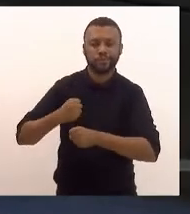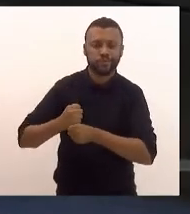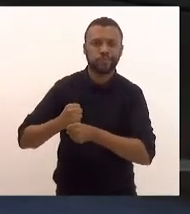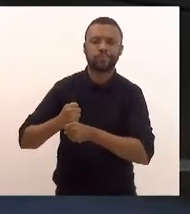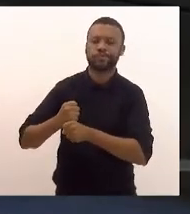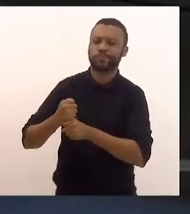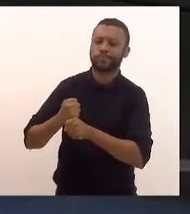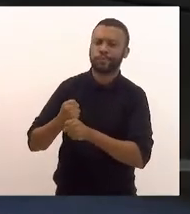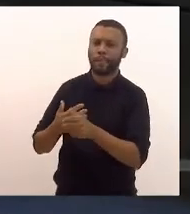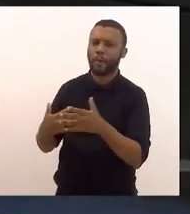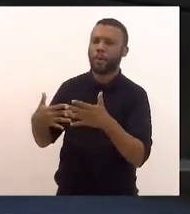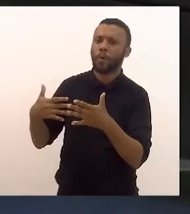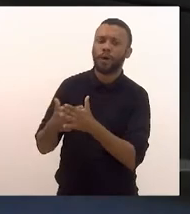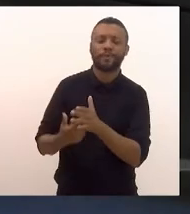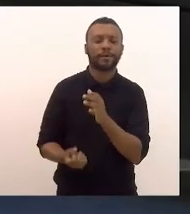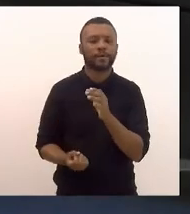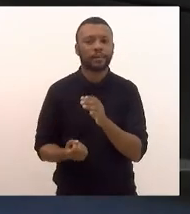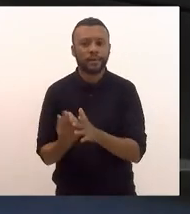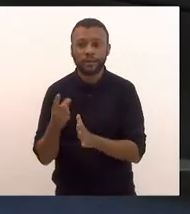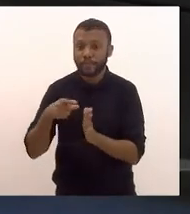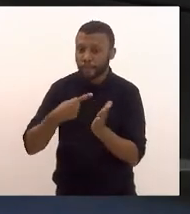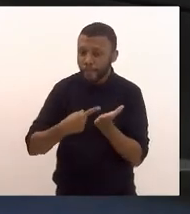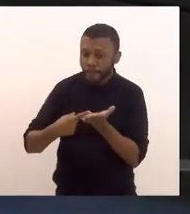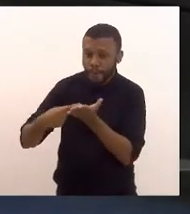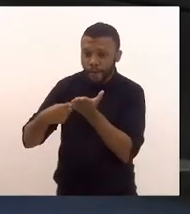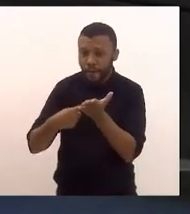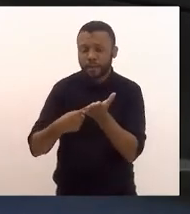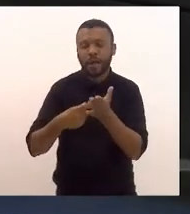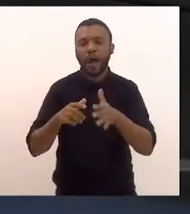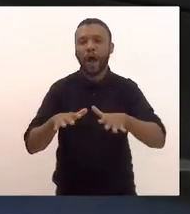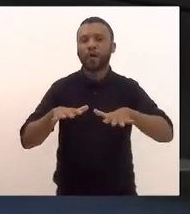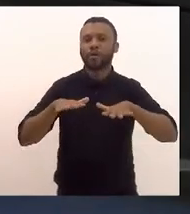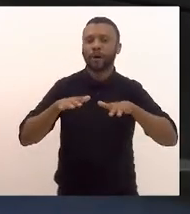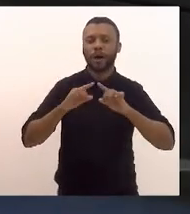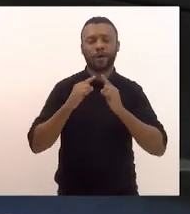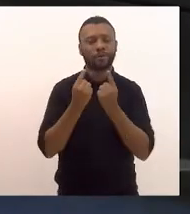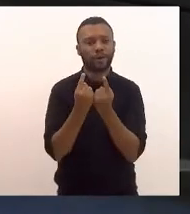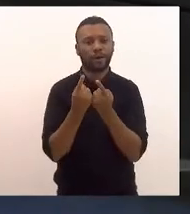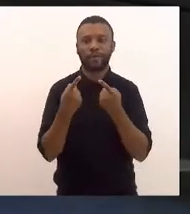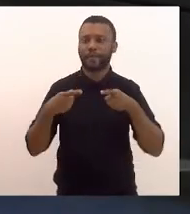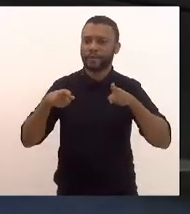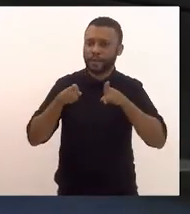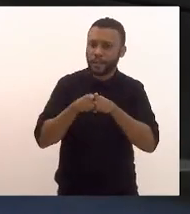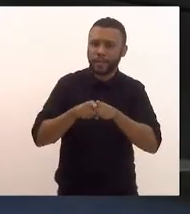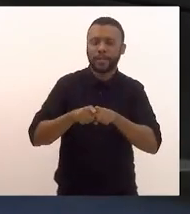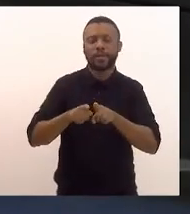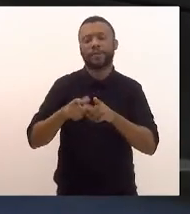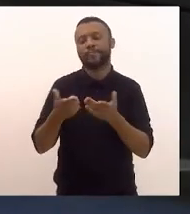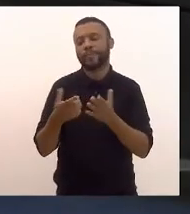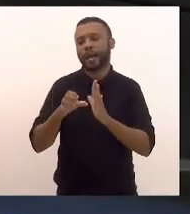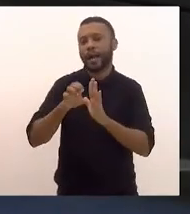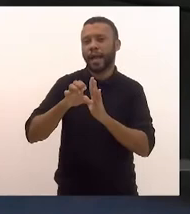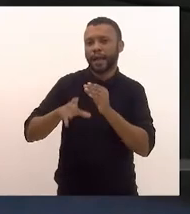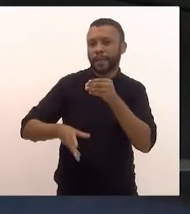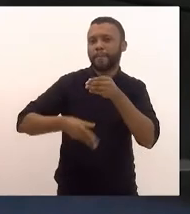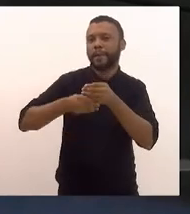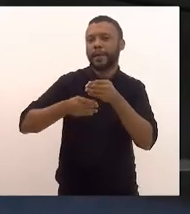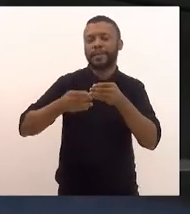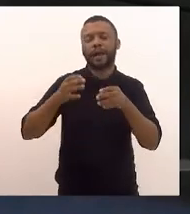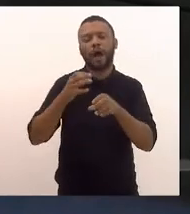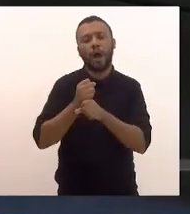implementando através de audiências públicas parcerias emendas ao orçamento